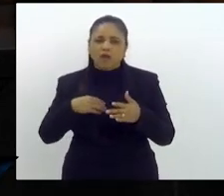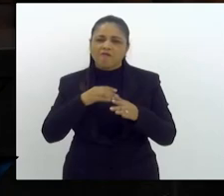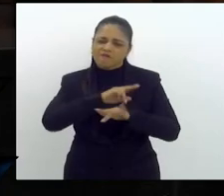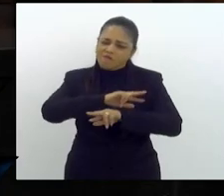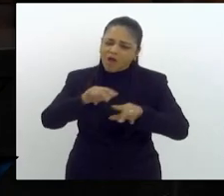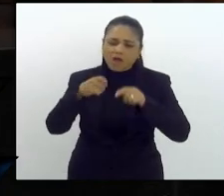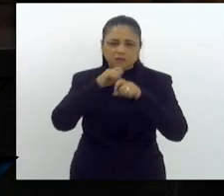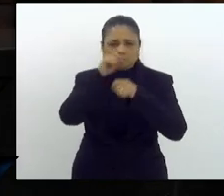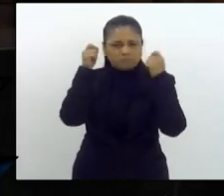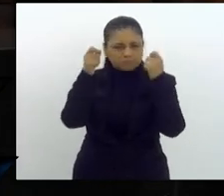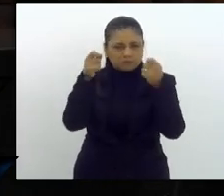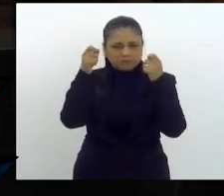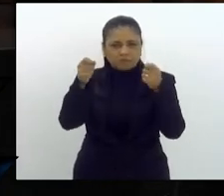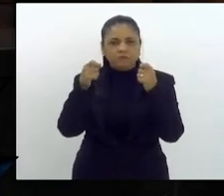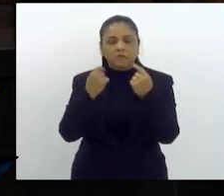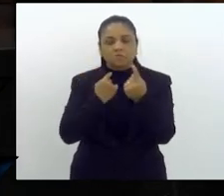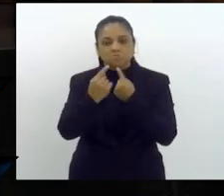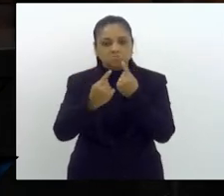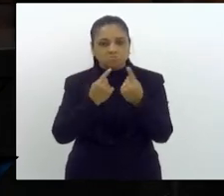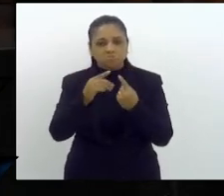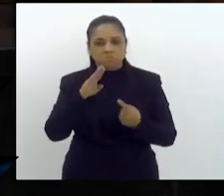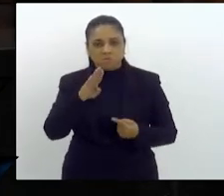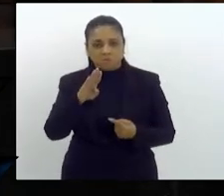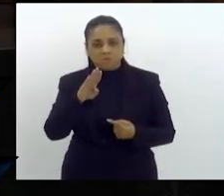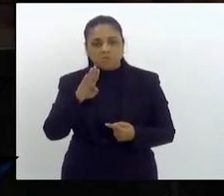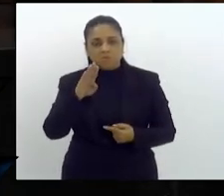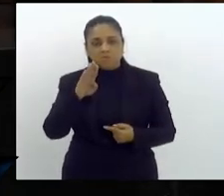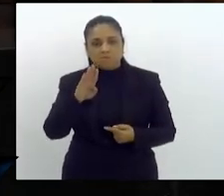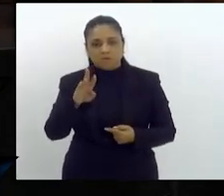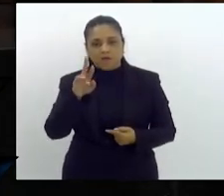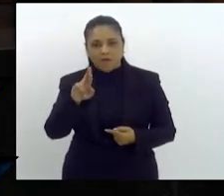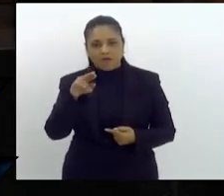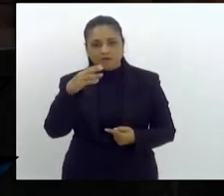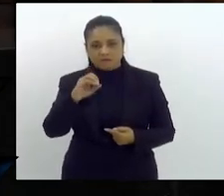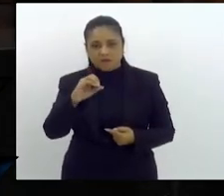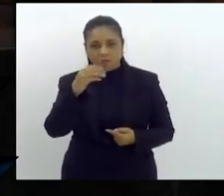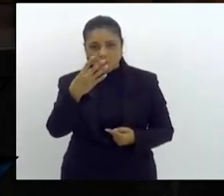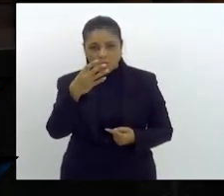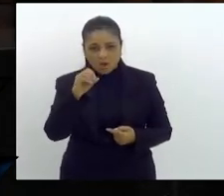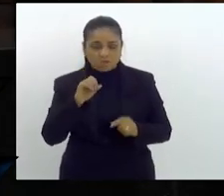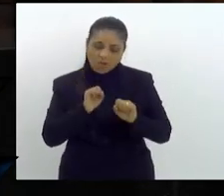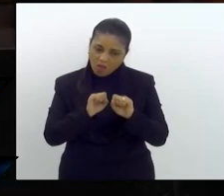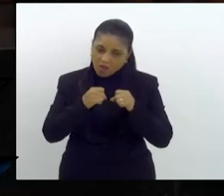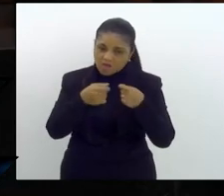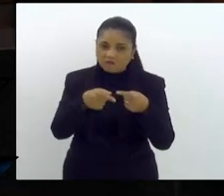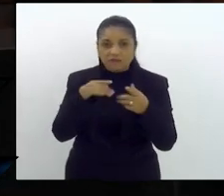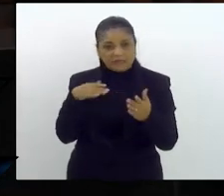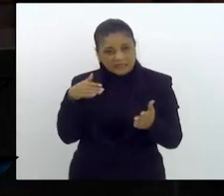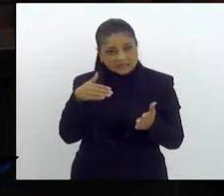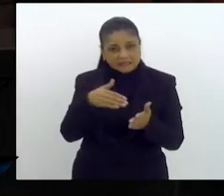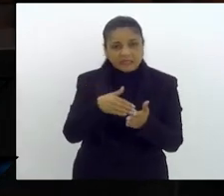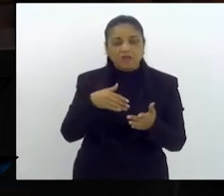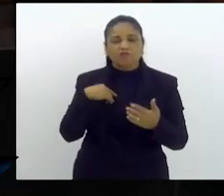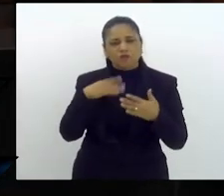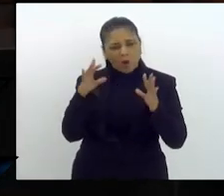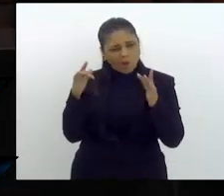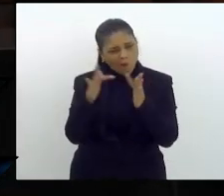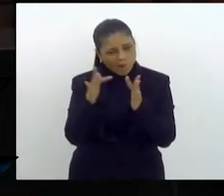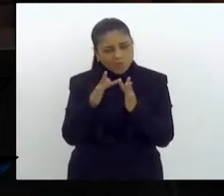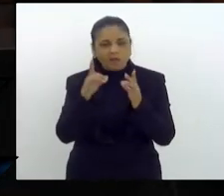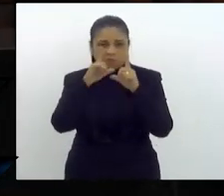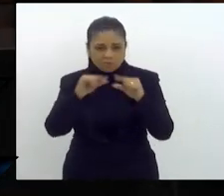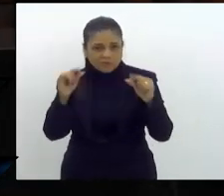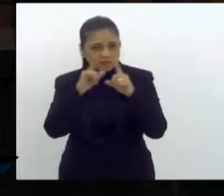manifestações na br-040 e reforço aqui que a gente vai até o final já estou em contato em Brasília de novo